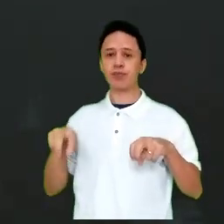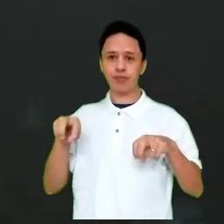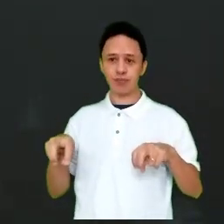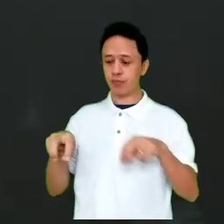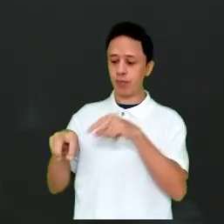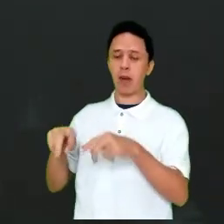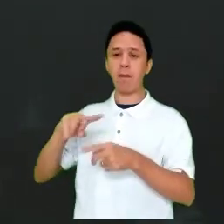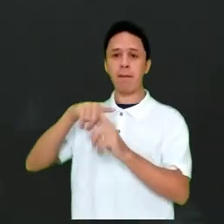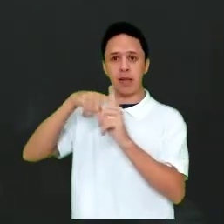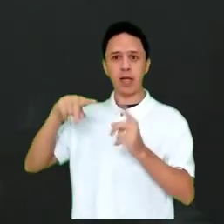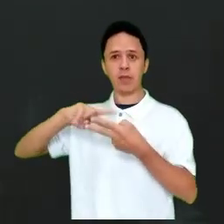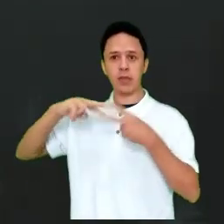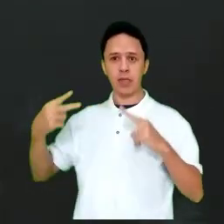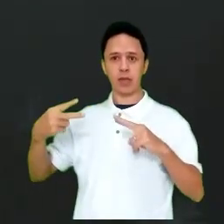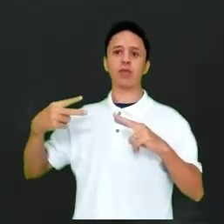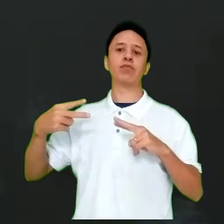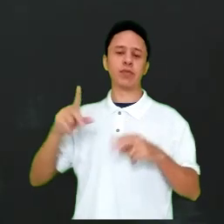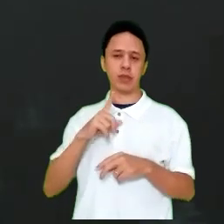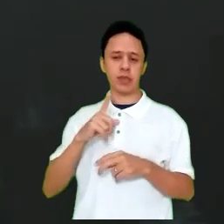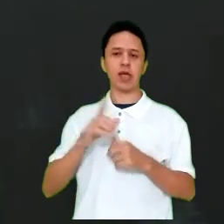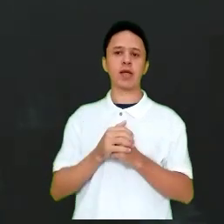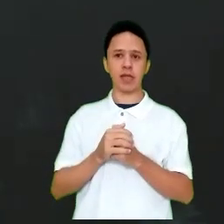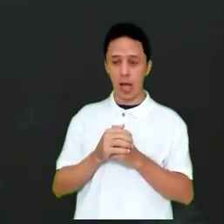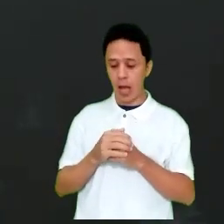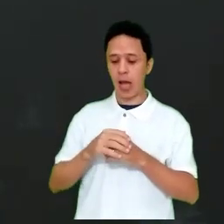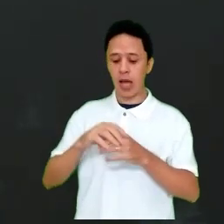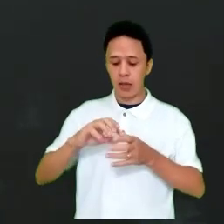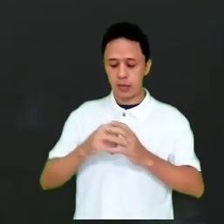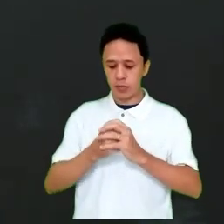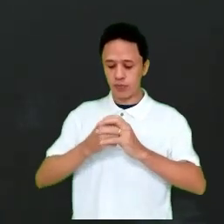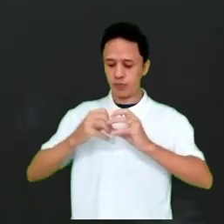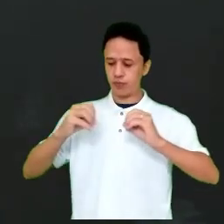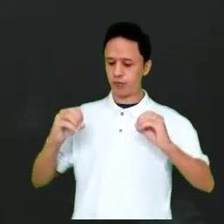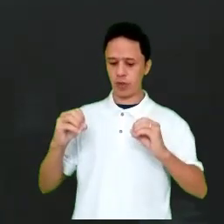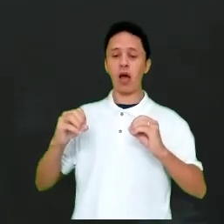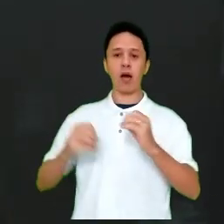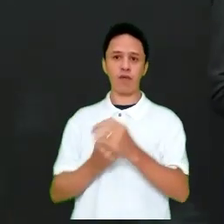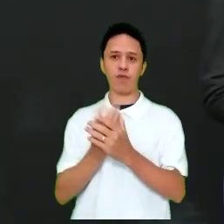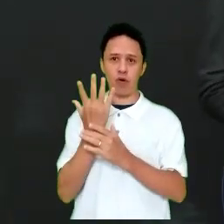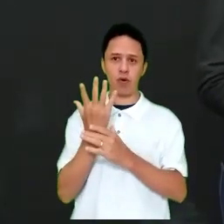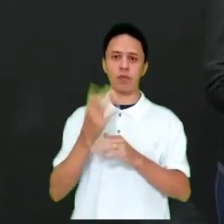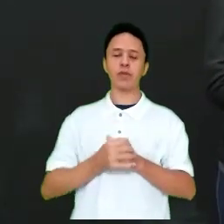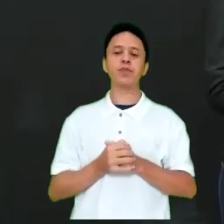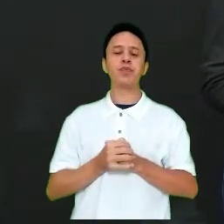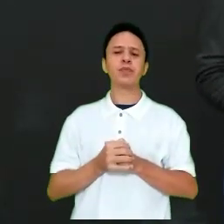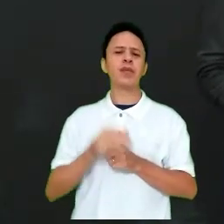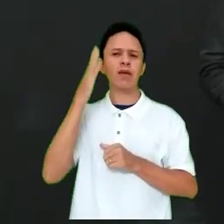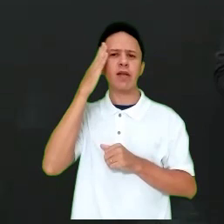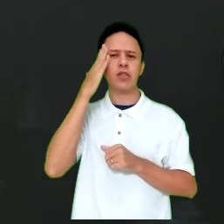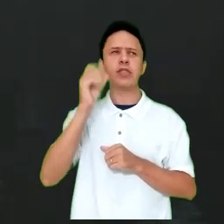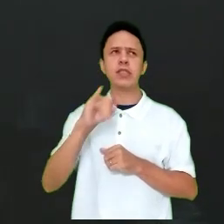do material genético em outro. Há processos de divisão celular que vão formar esses gametas. Aí você, tá,